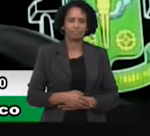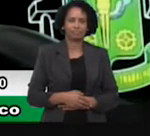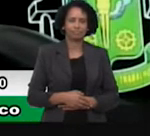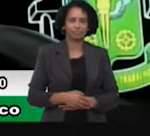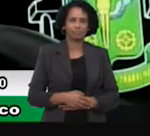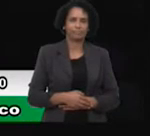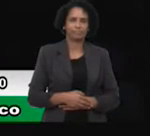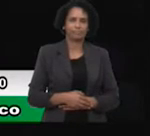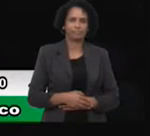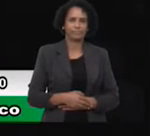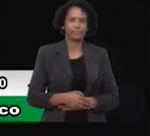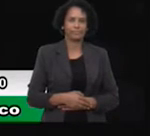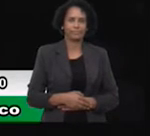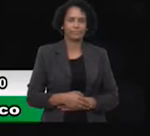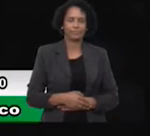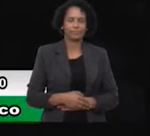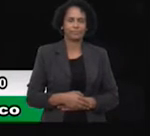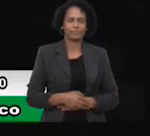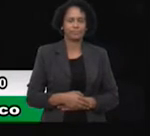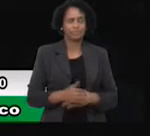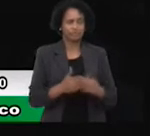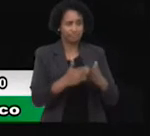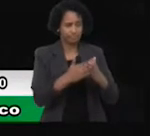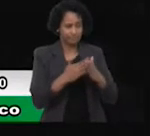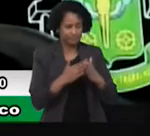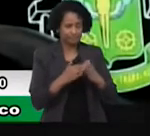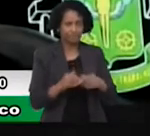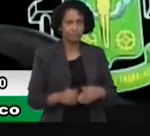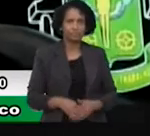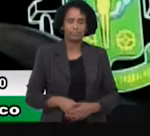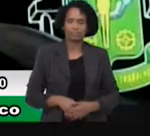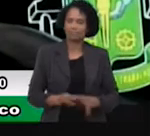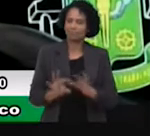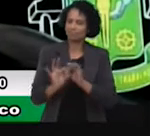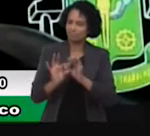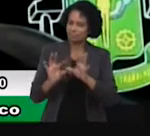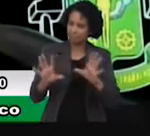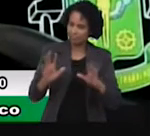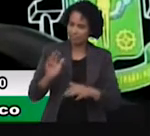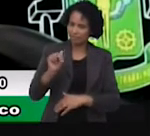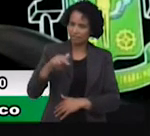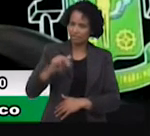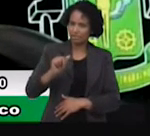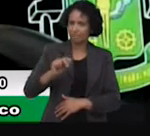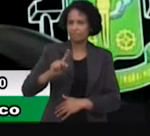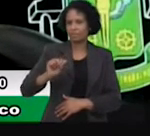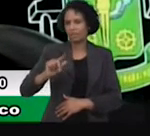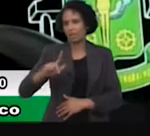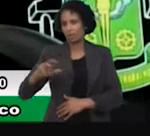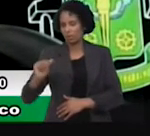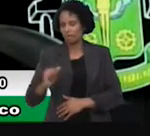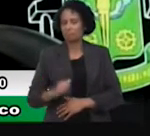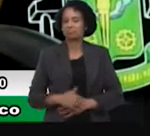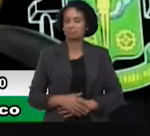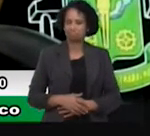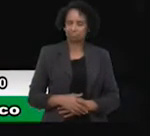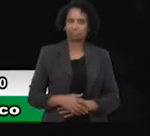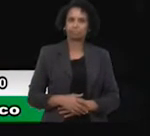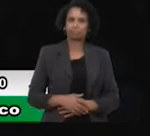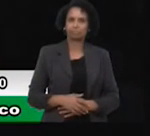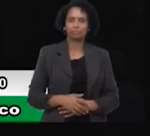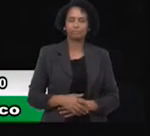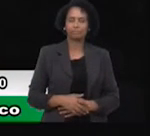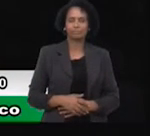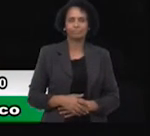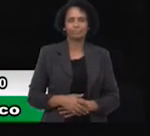Vereadora questão de ordem, senhor presidente. Questão de ordem, nobre vereadora Ana Paula Rossi. Eu confesso